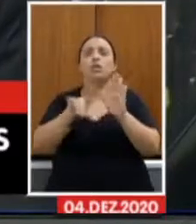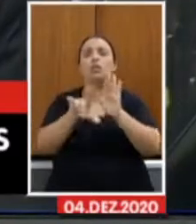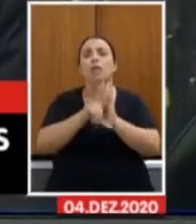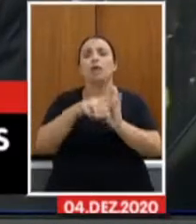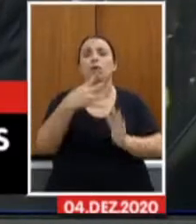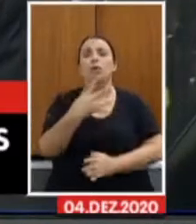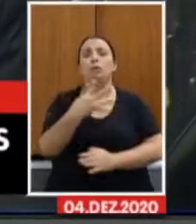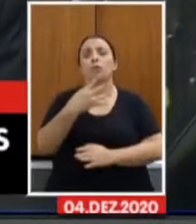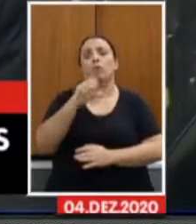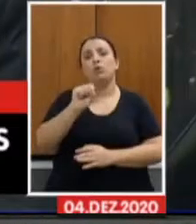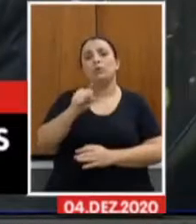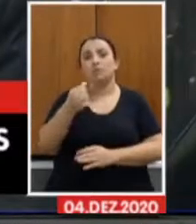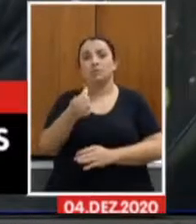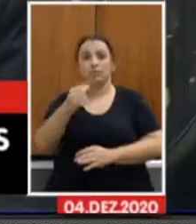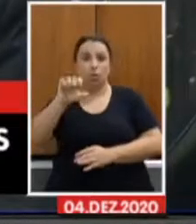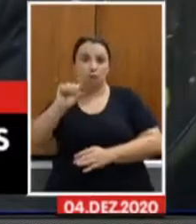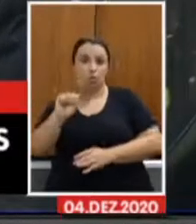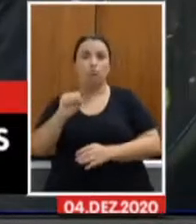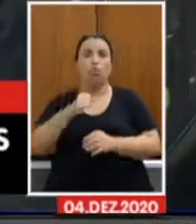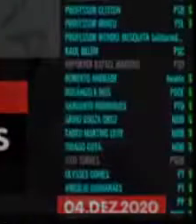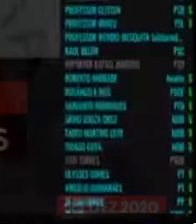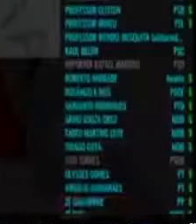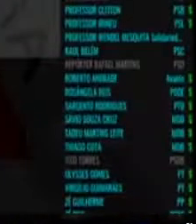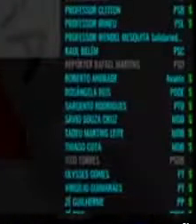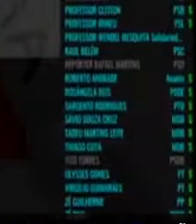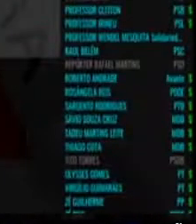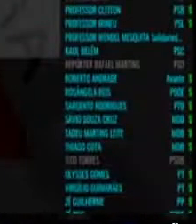4.868 de 2017.